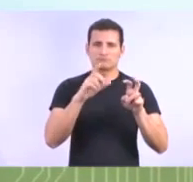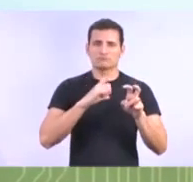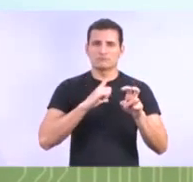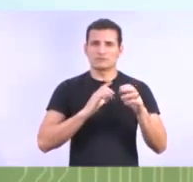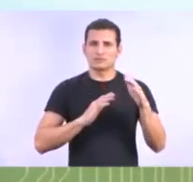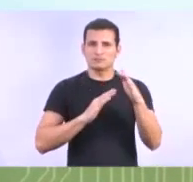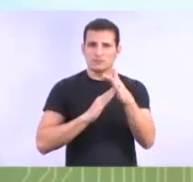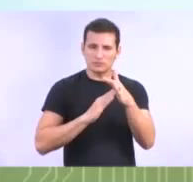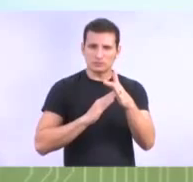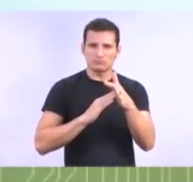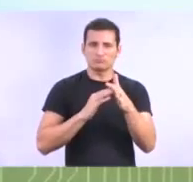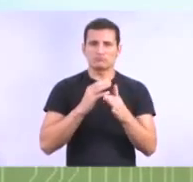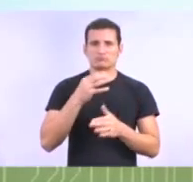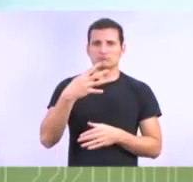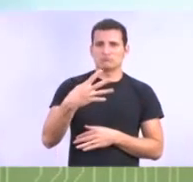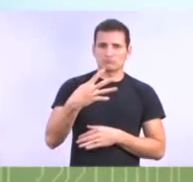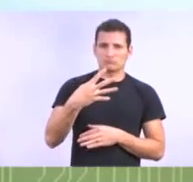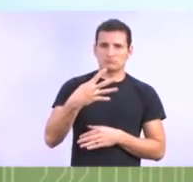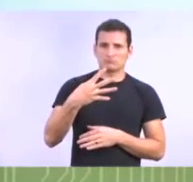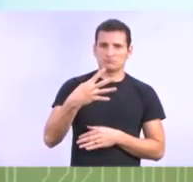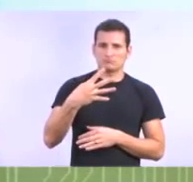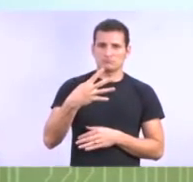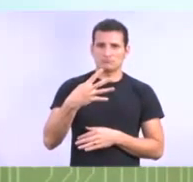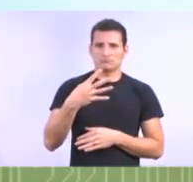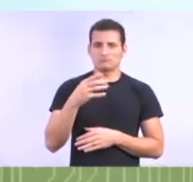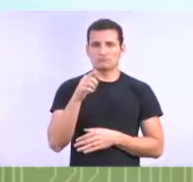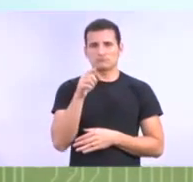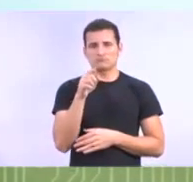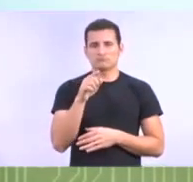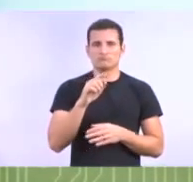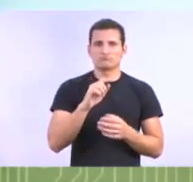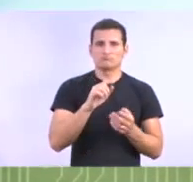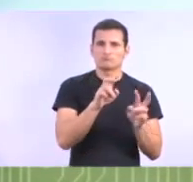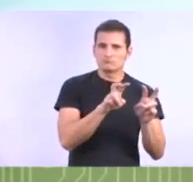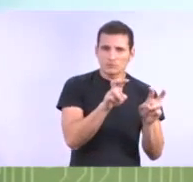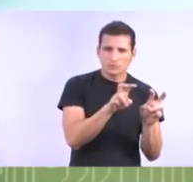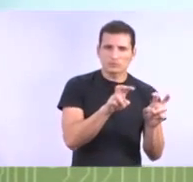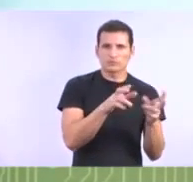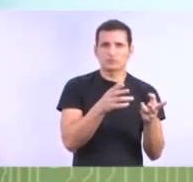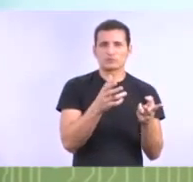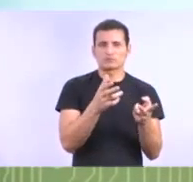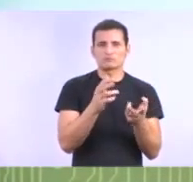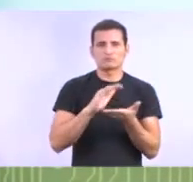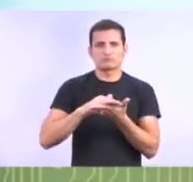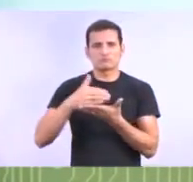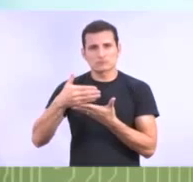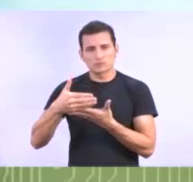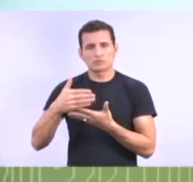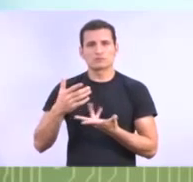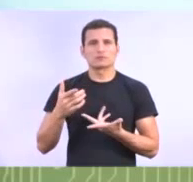fossem 4. Vocês ligariam um computador, um laptop, aí depois você